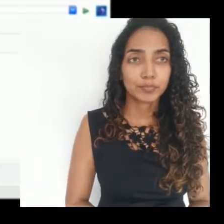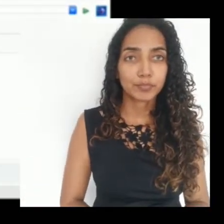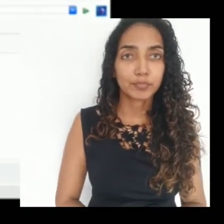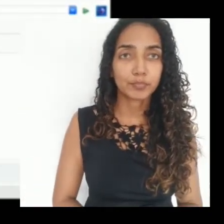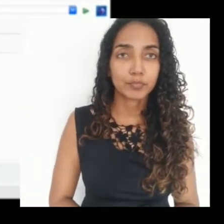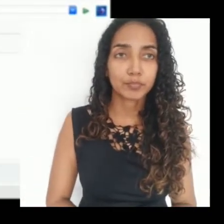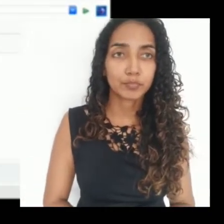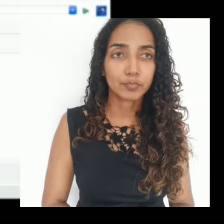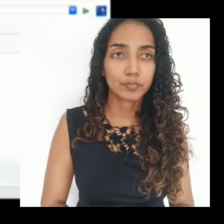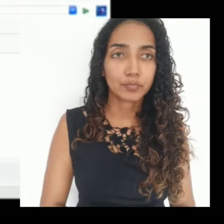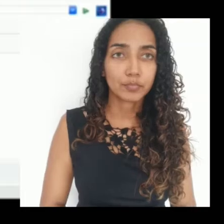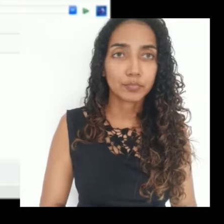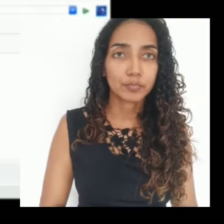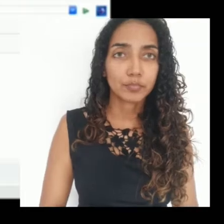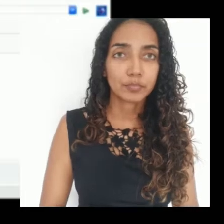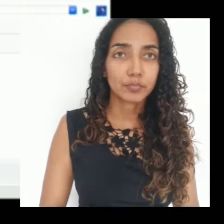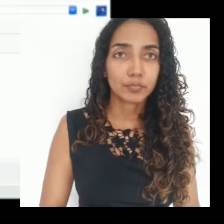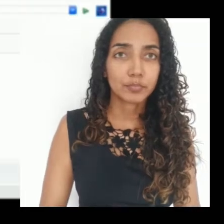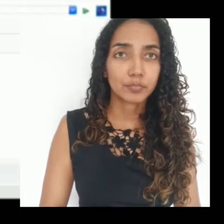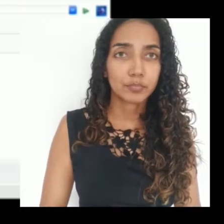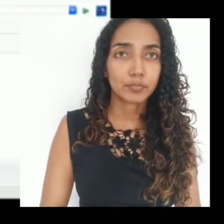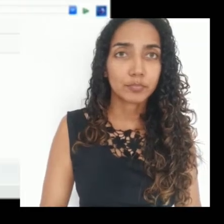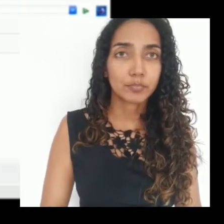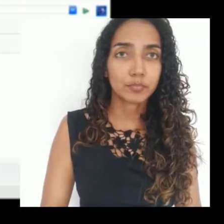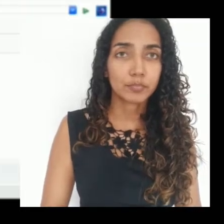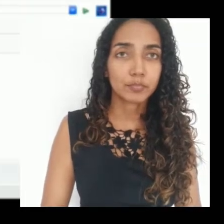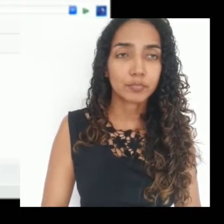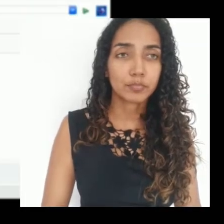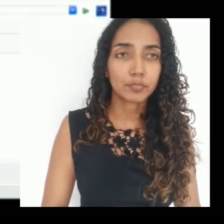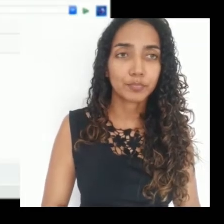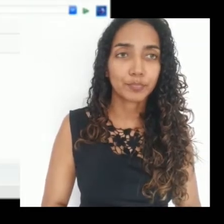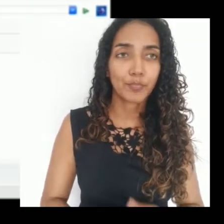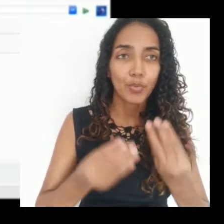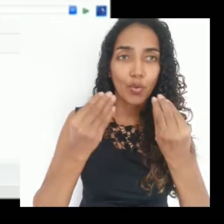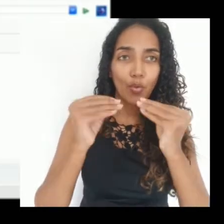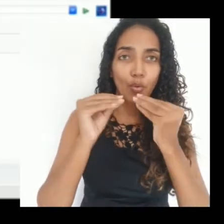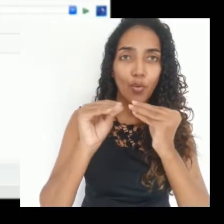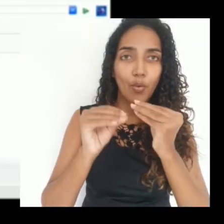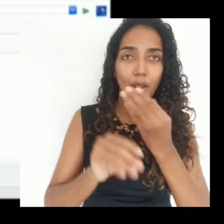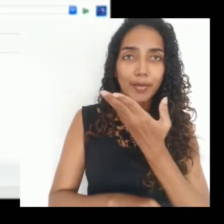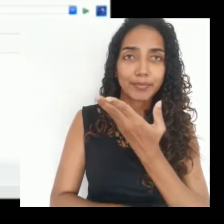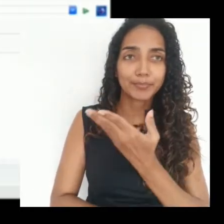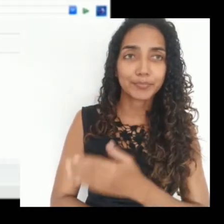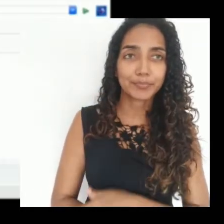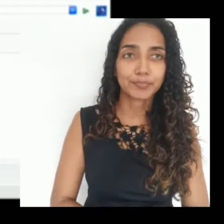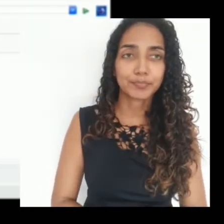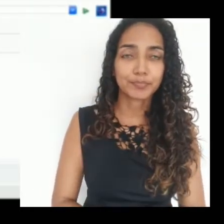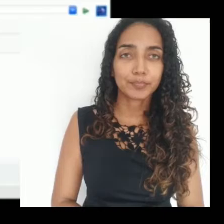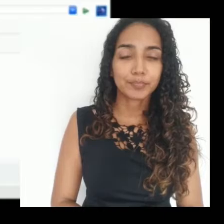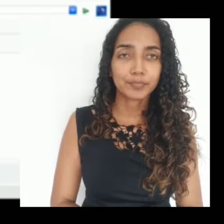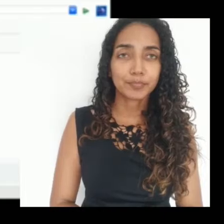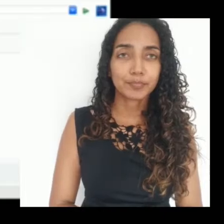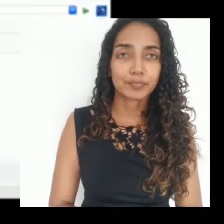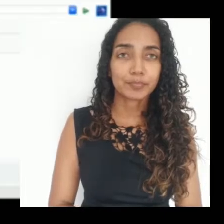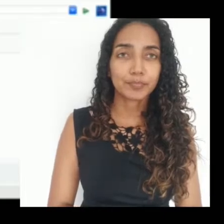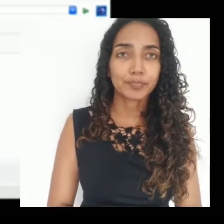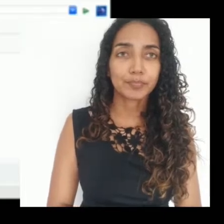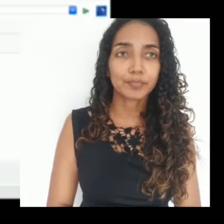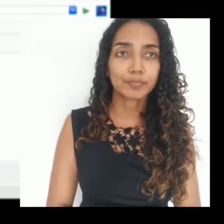que vai ser público, void, adicionar aluno, em que a gente vai